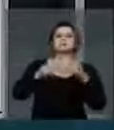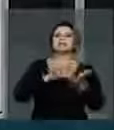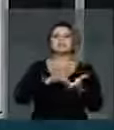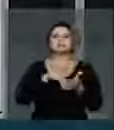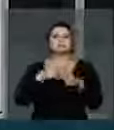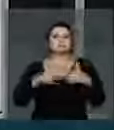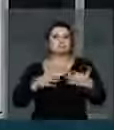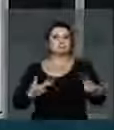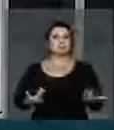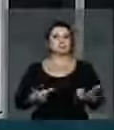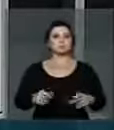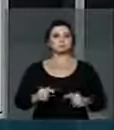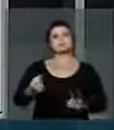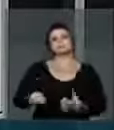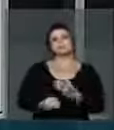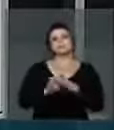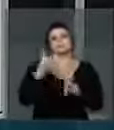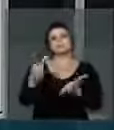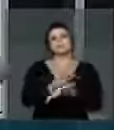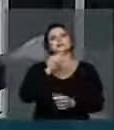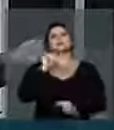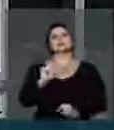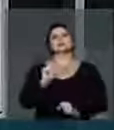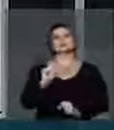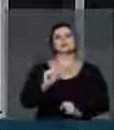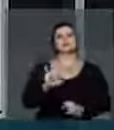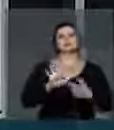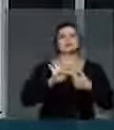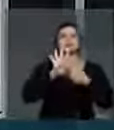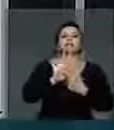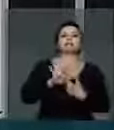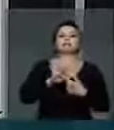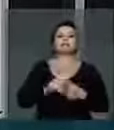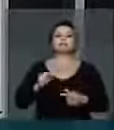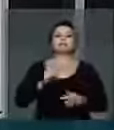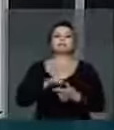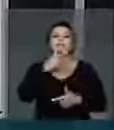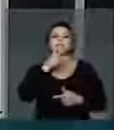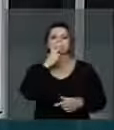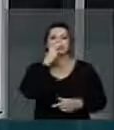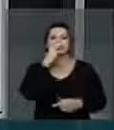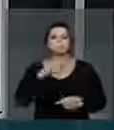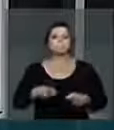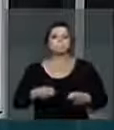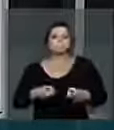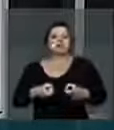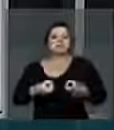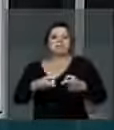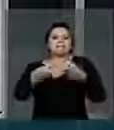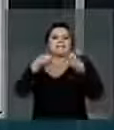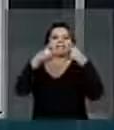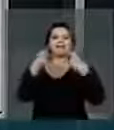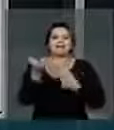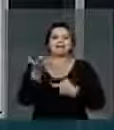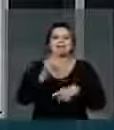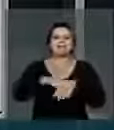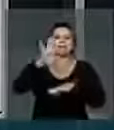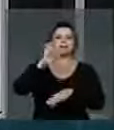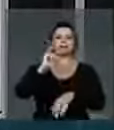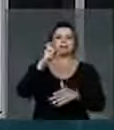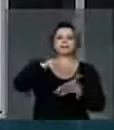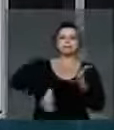regionais. E gera, evidentemente, o que tem sido chamado de guerra fiscal, e que os estados procuram, através